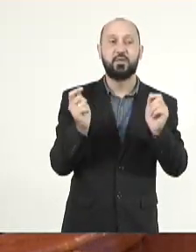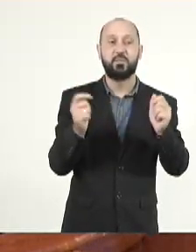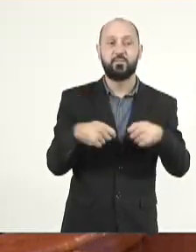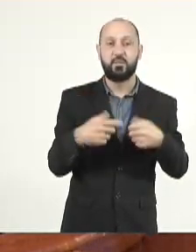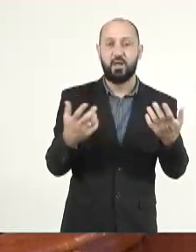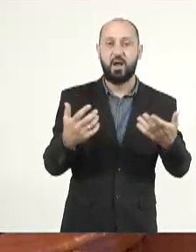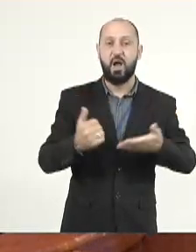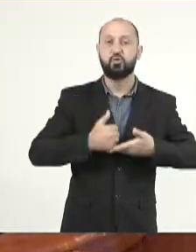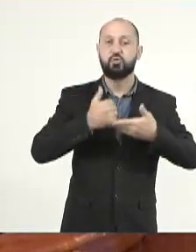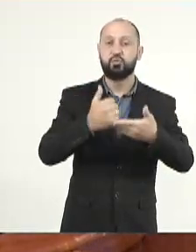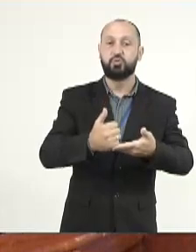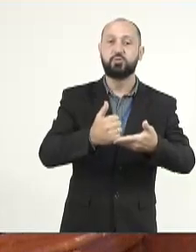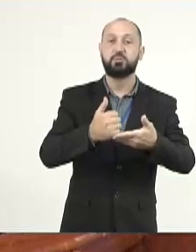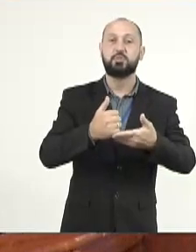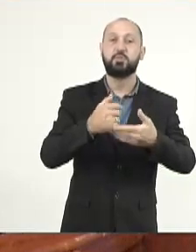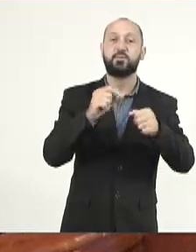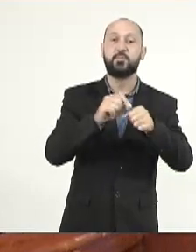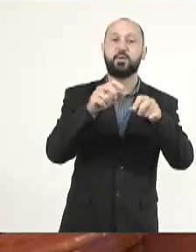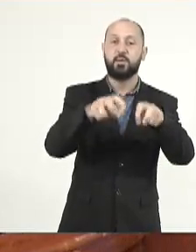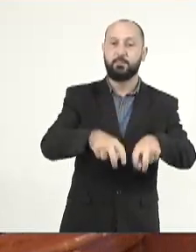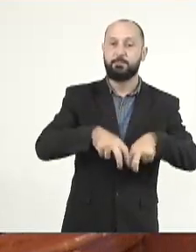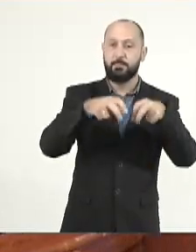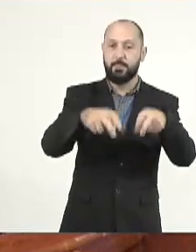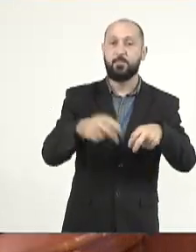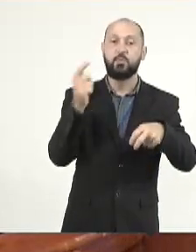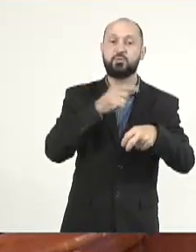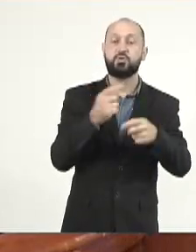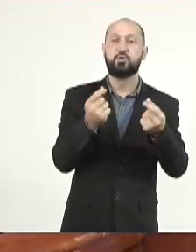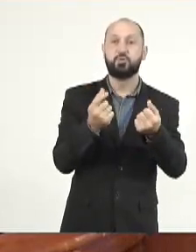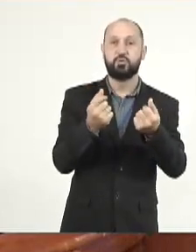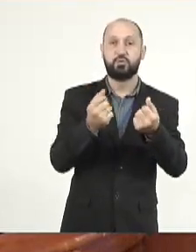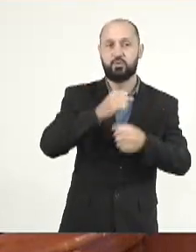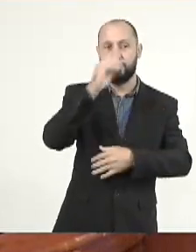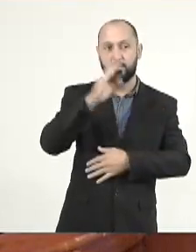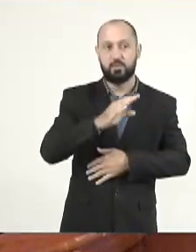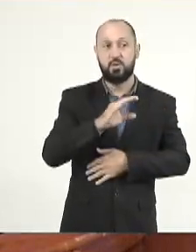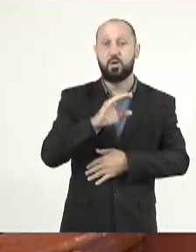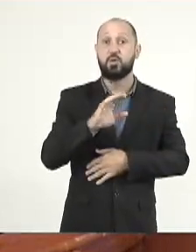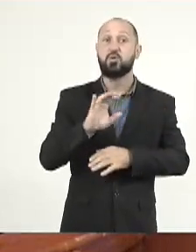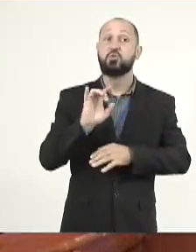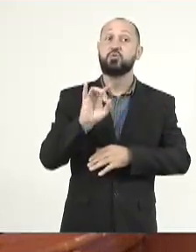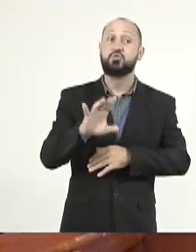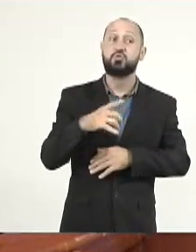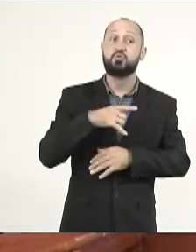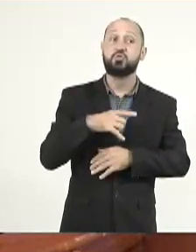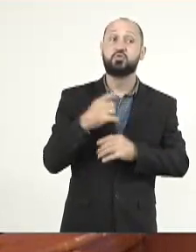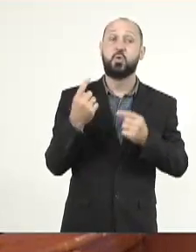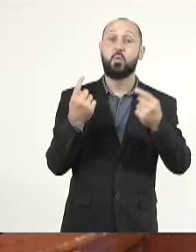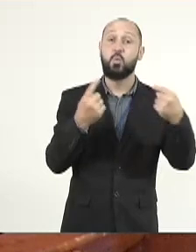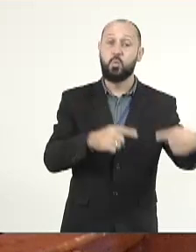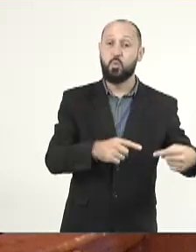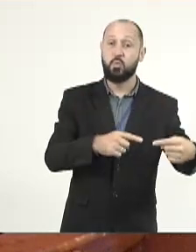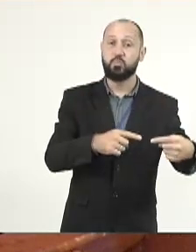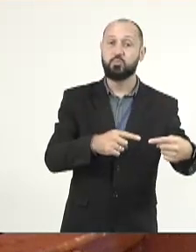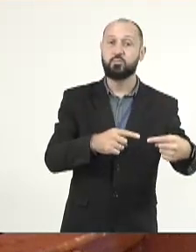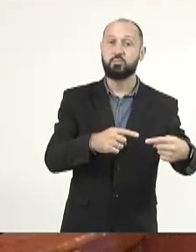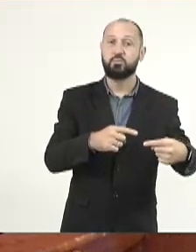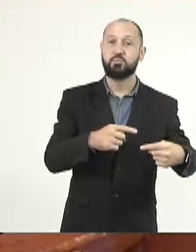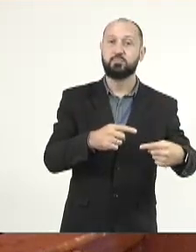mais favoráveis para produzir, para ganhar dinheiro no Brasil, apesar de ser contra o governo Lula e o